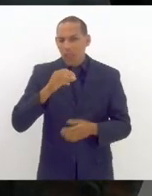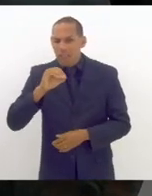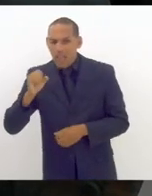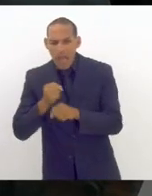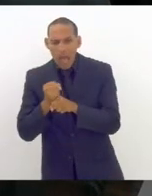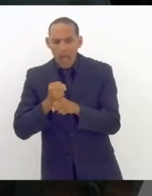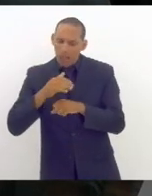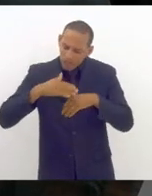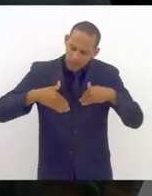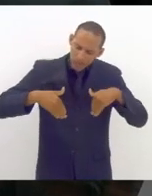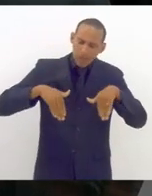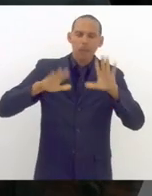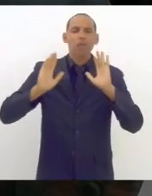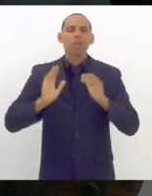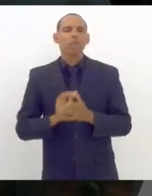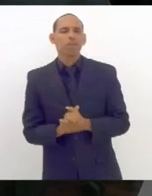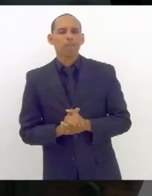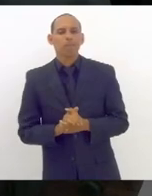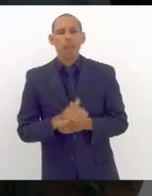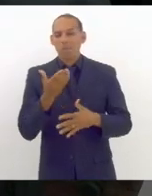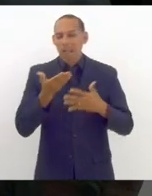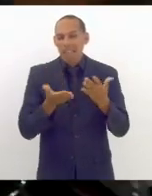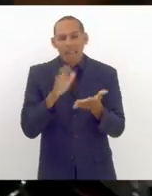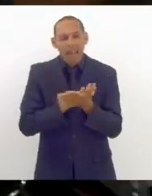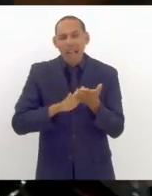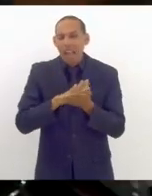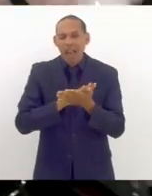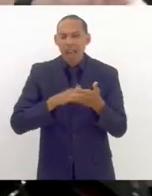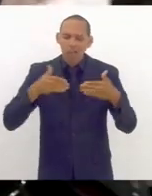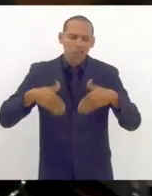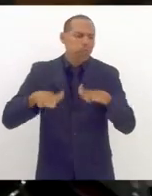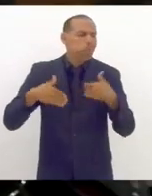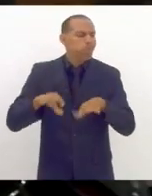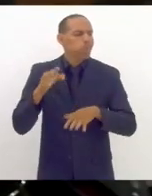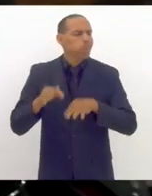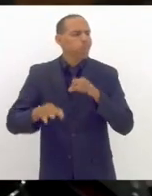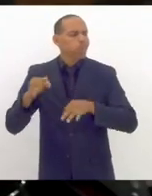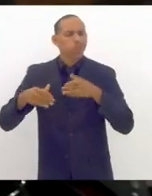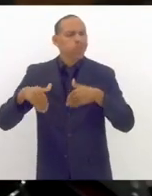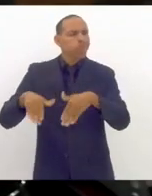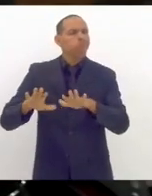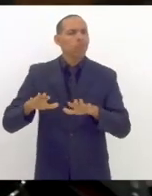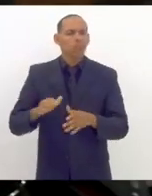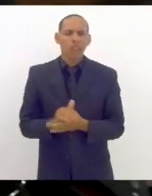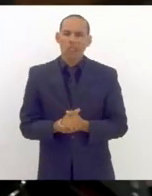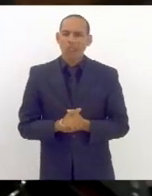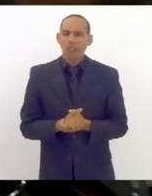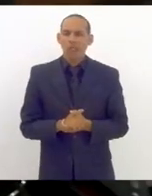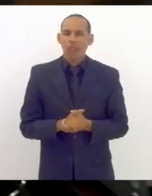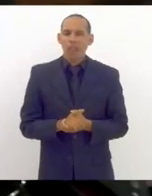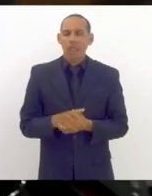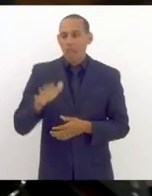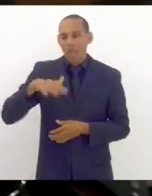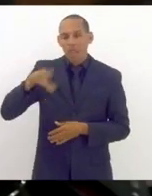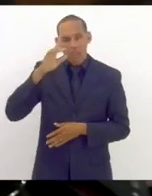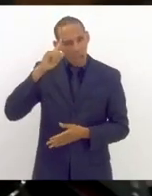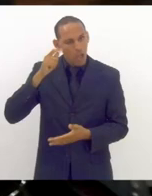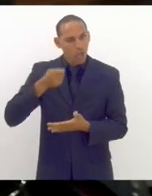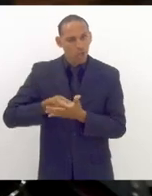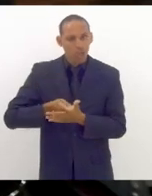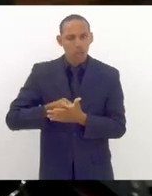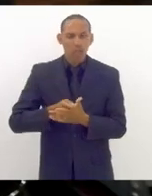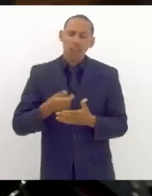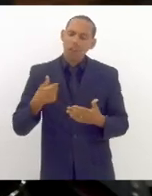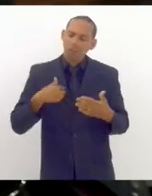parcelamos em 300 Se for para não parcelar nada deixar por julgamento sobre ponto de vista da juridicidade disso posição